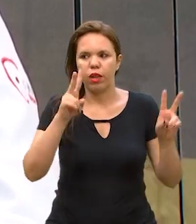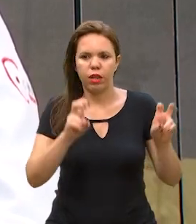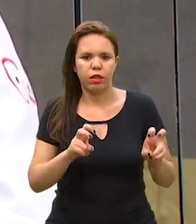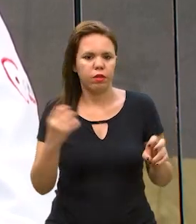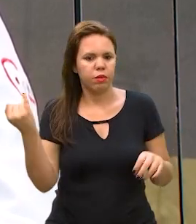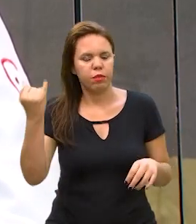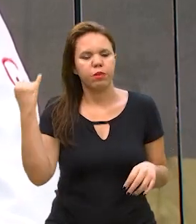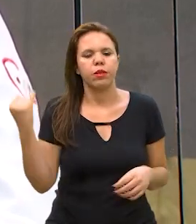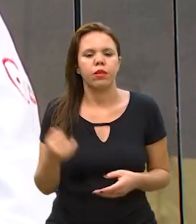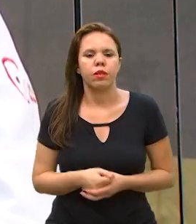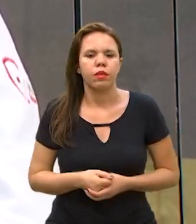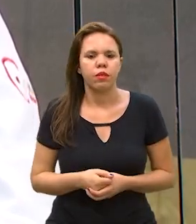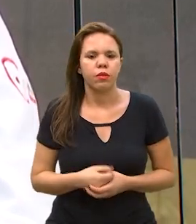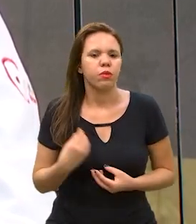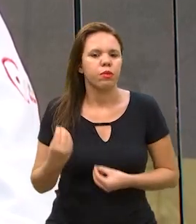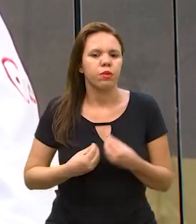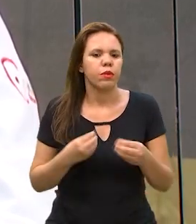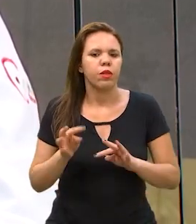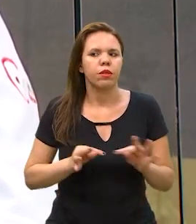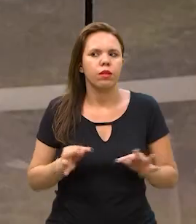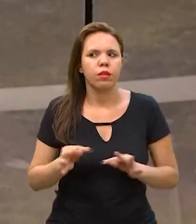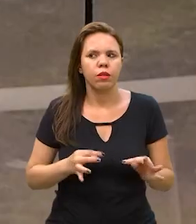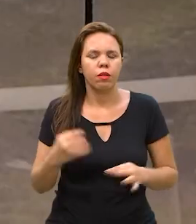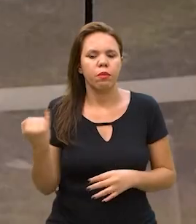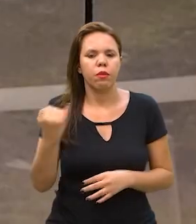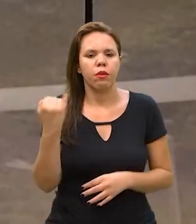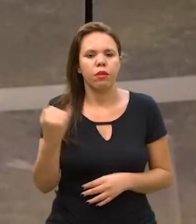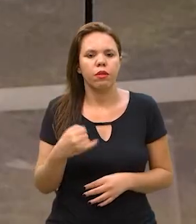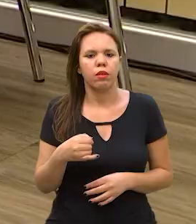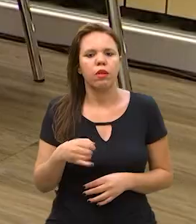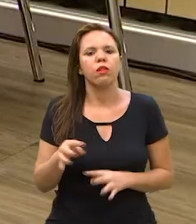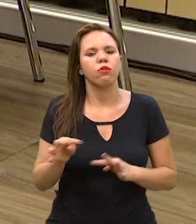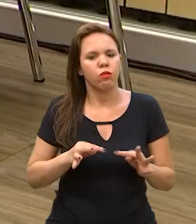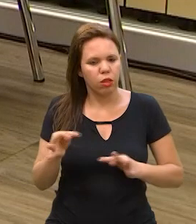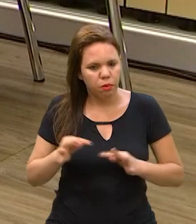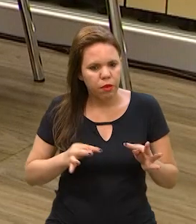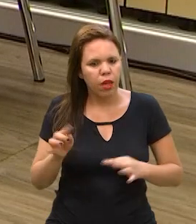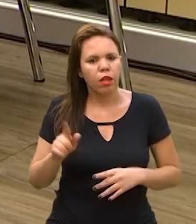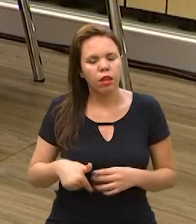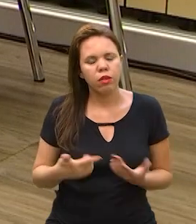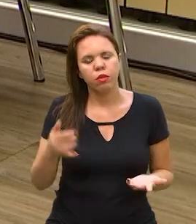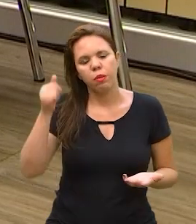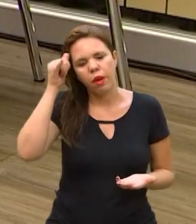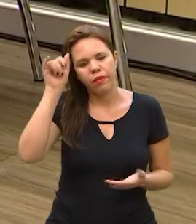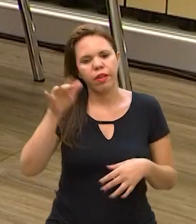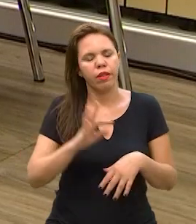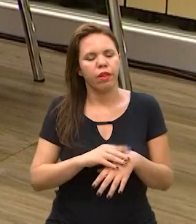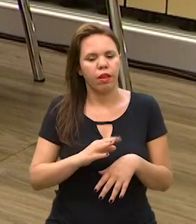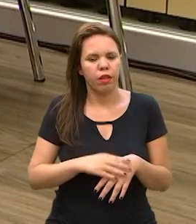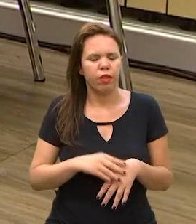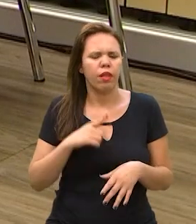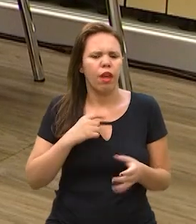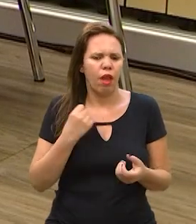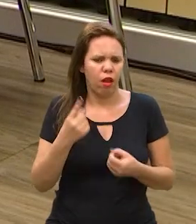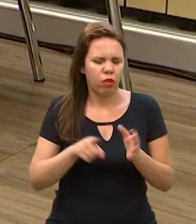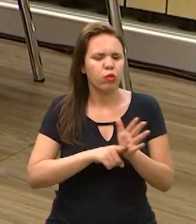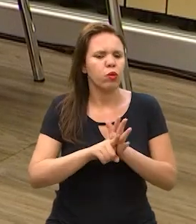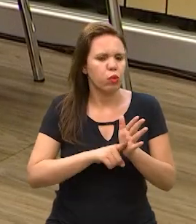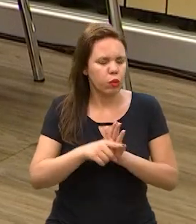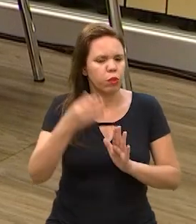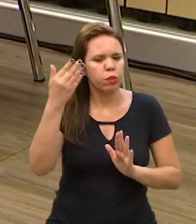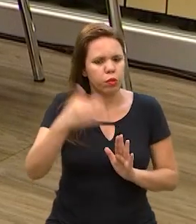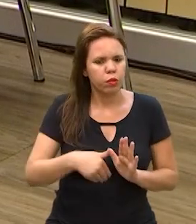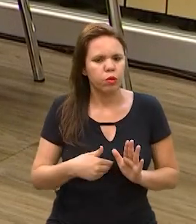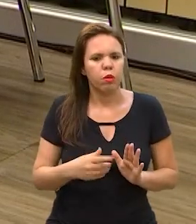tão relevante como é a prevenção. É importante a prevenção, não é, doutora? É importantíssimo. Tem estudos que